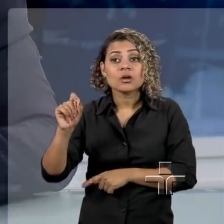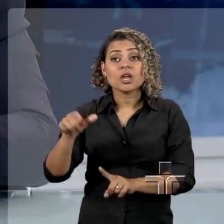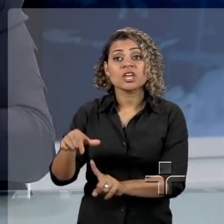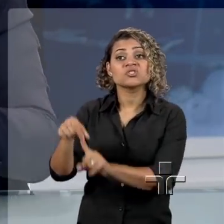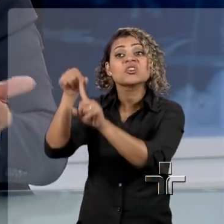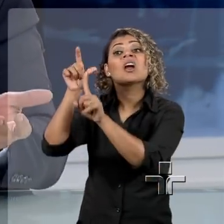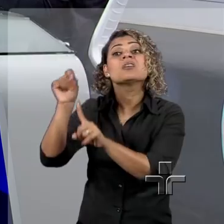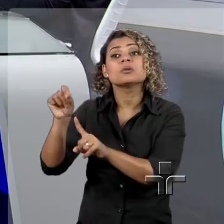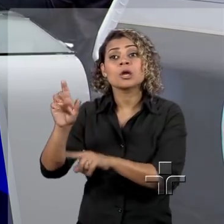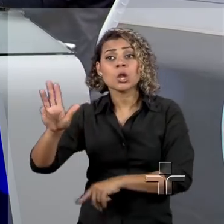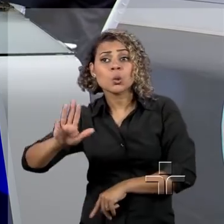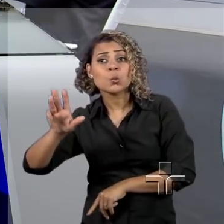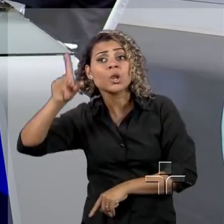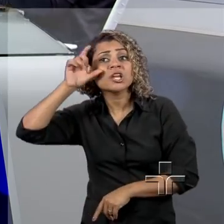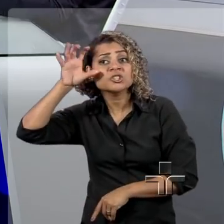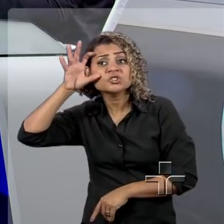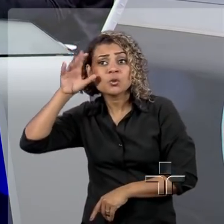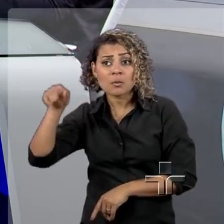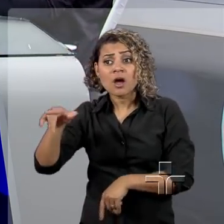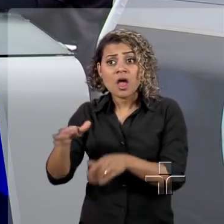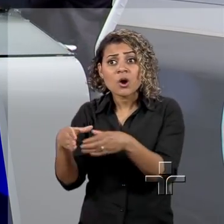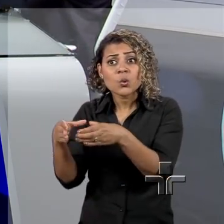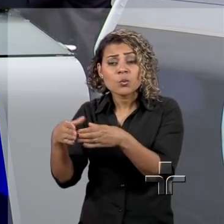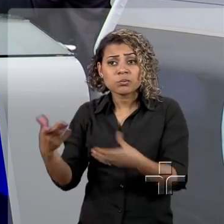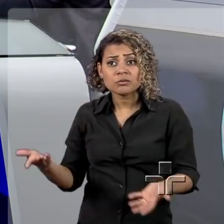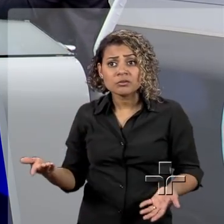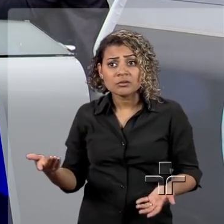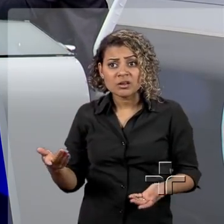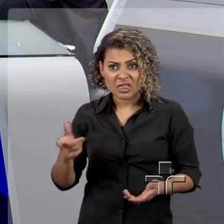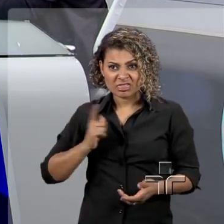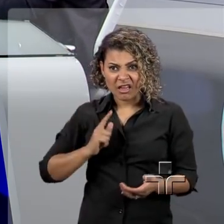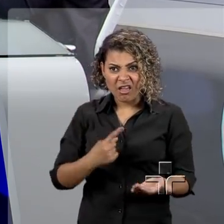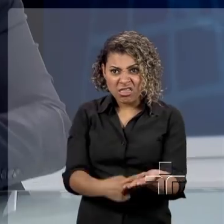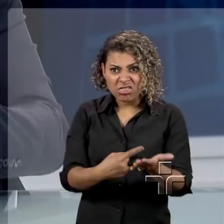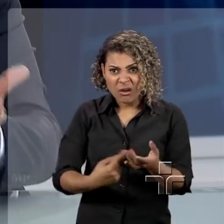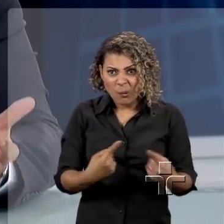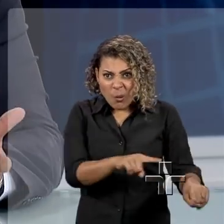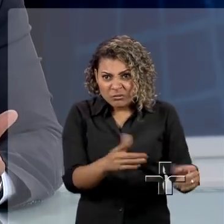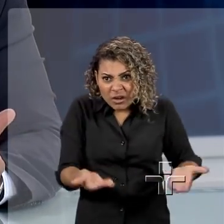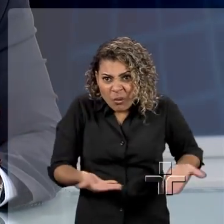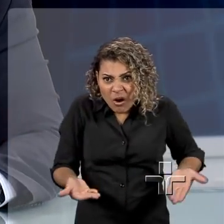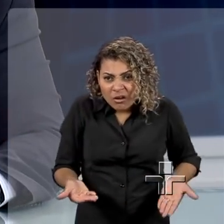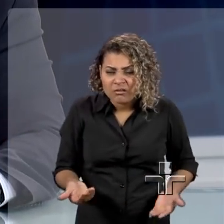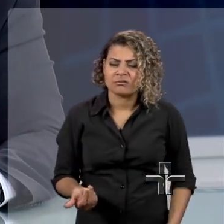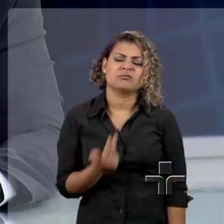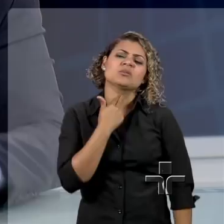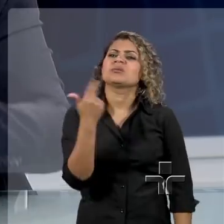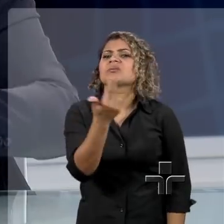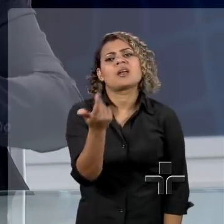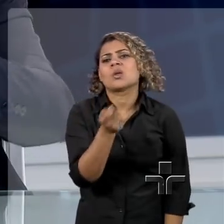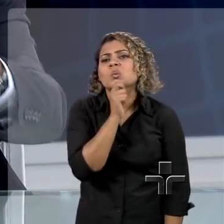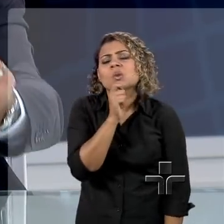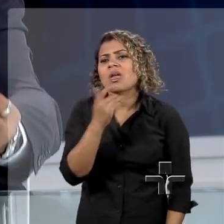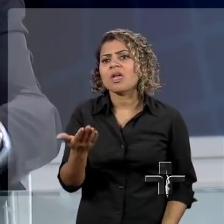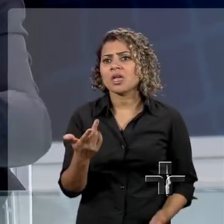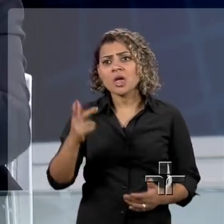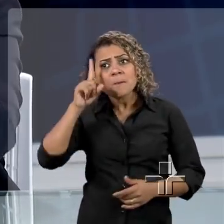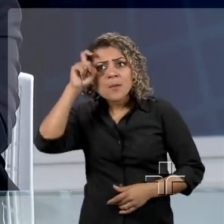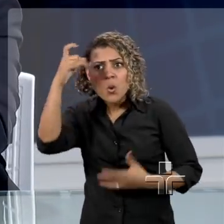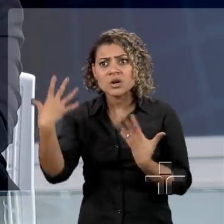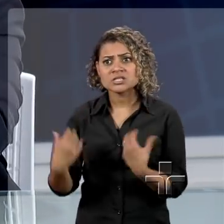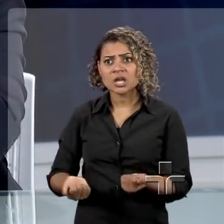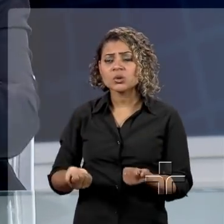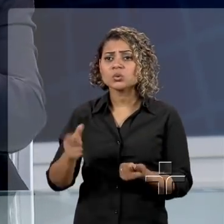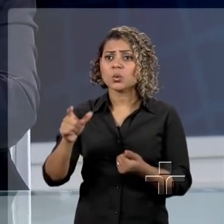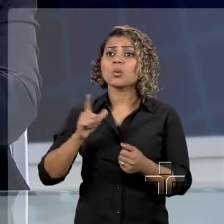Dilma. Portanto, não há que se falar em complô. Não existe nenhuma espécie de imparcialidade. Sérgio Moro, quando decidiu a